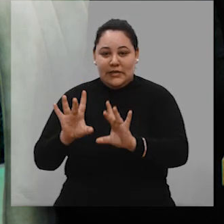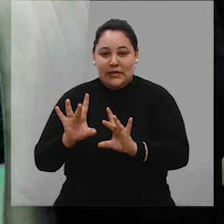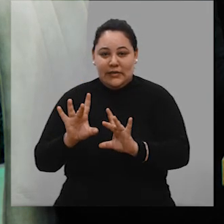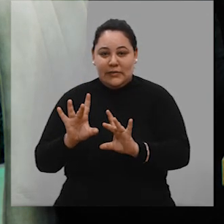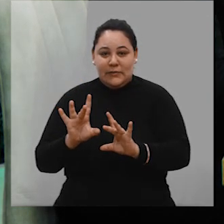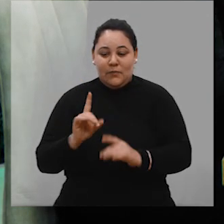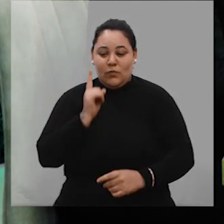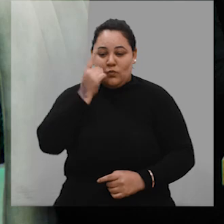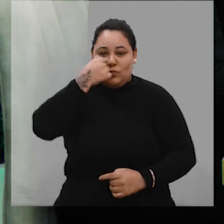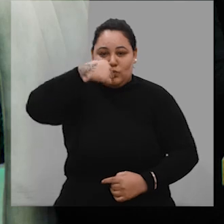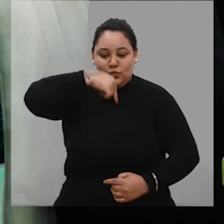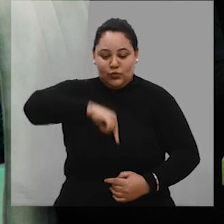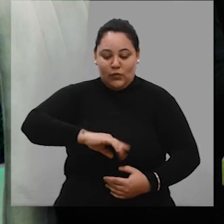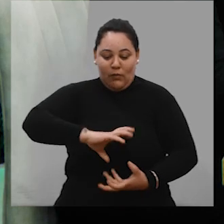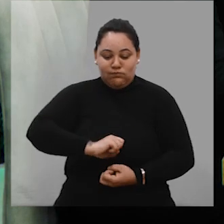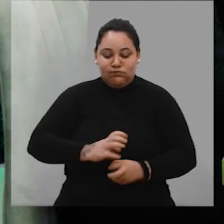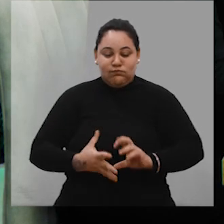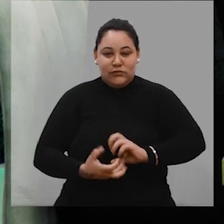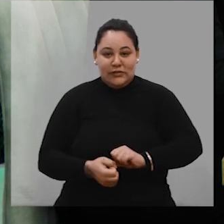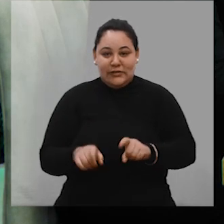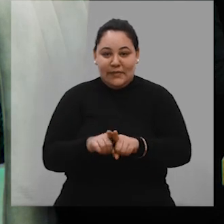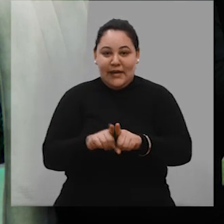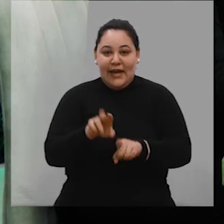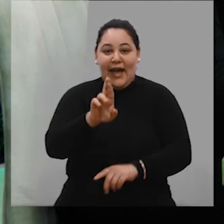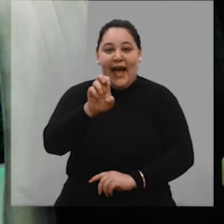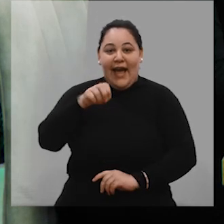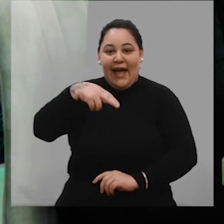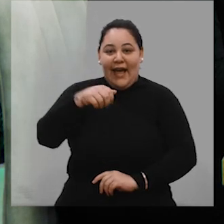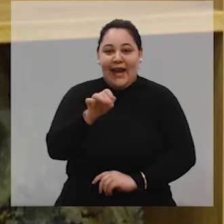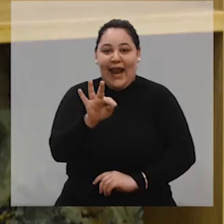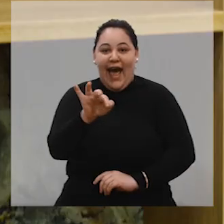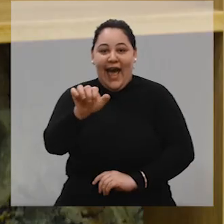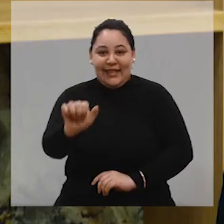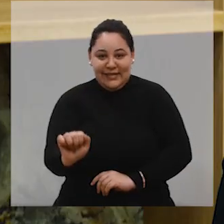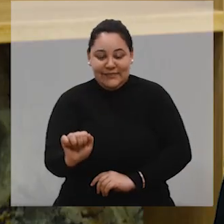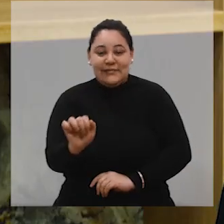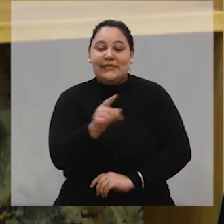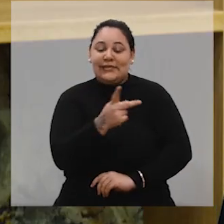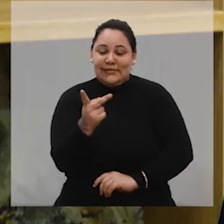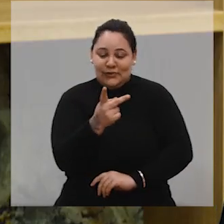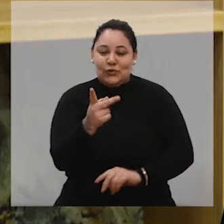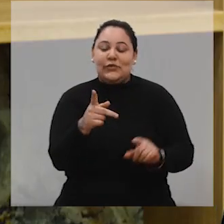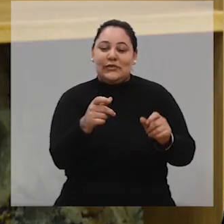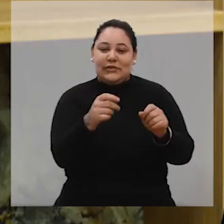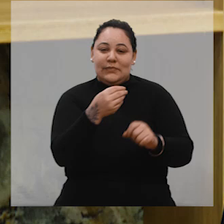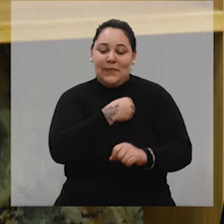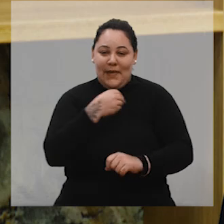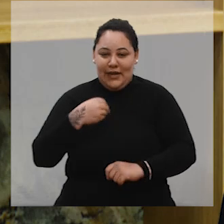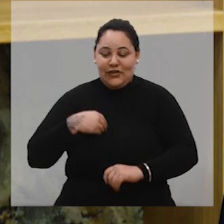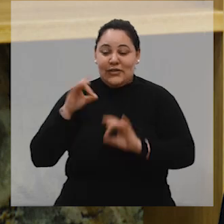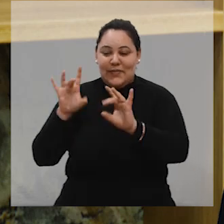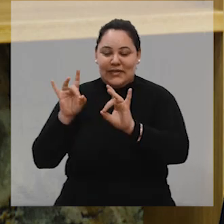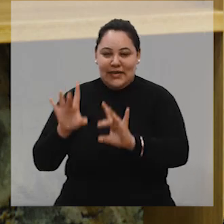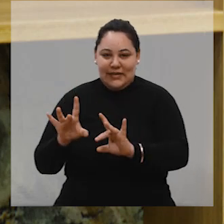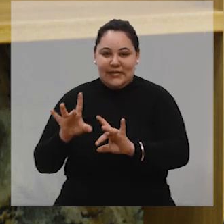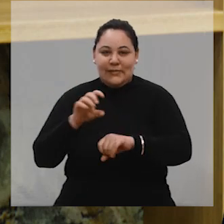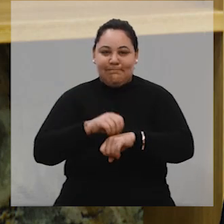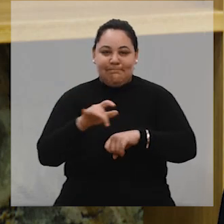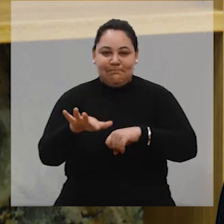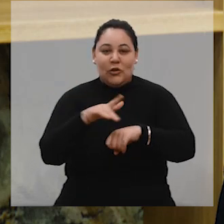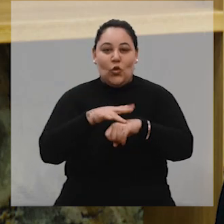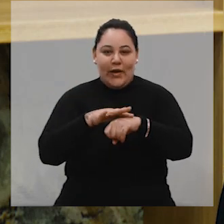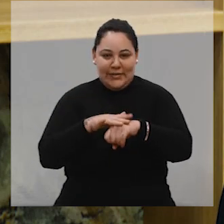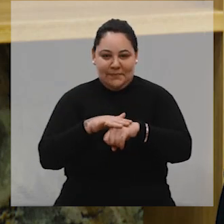hepatologias, e também Renata Fedrice, médica gastroenterologista, especialista em hepatologias.